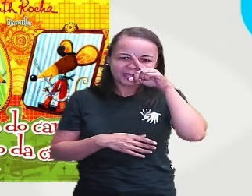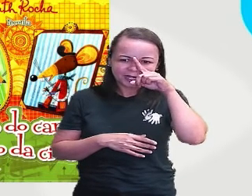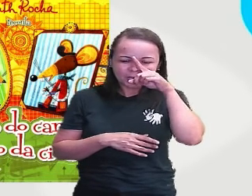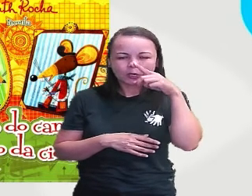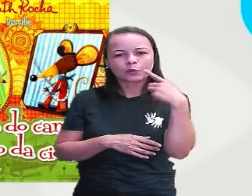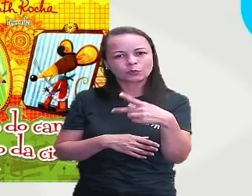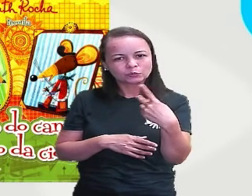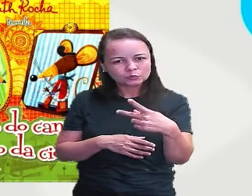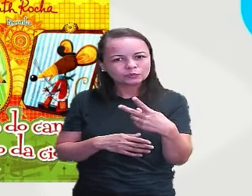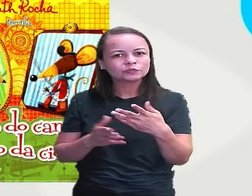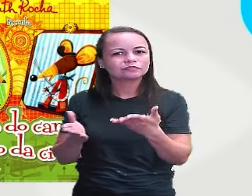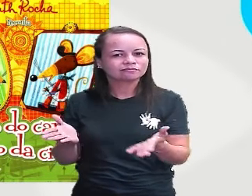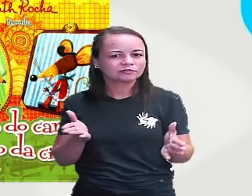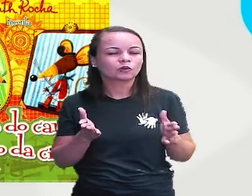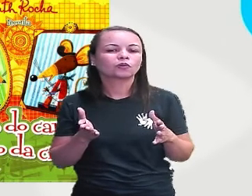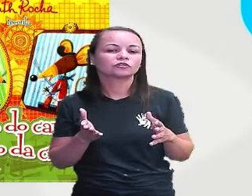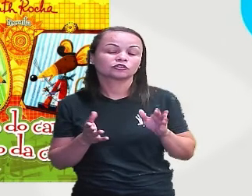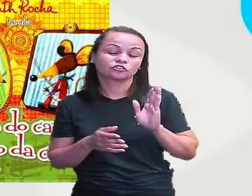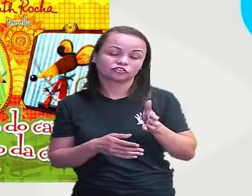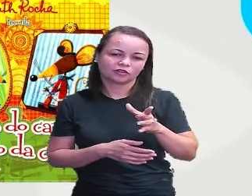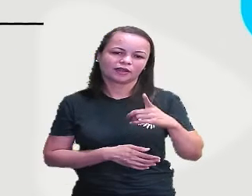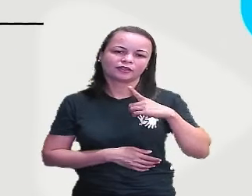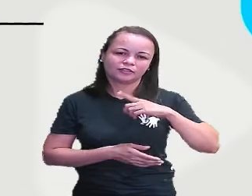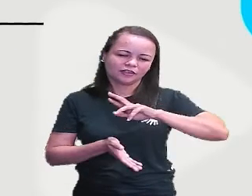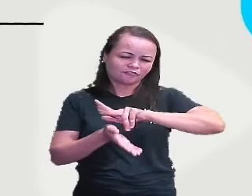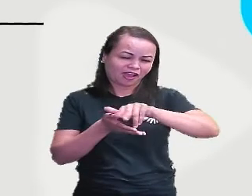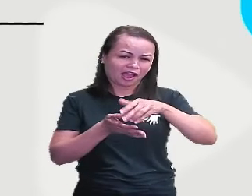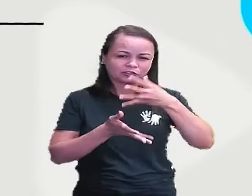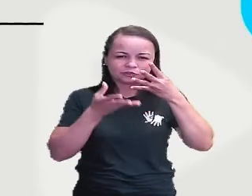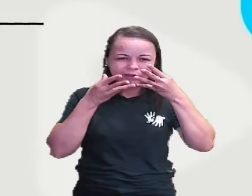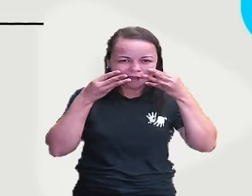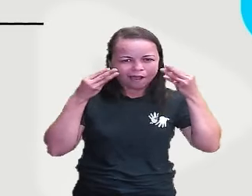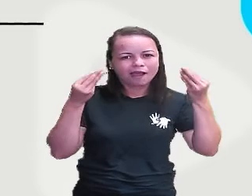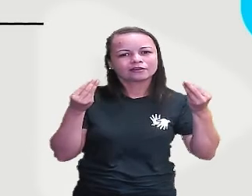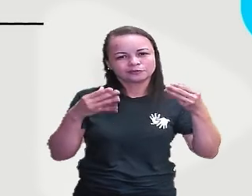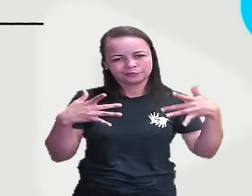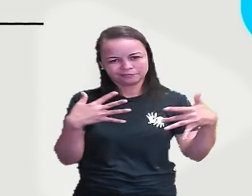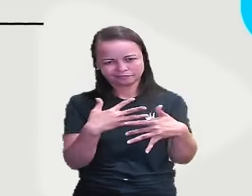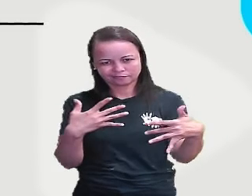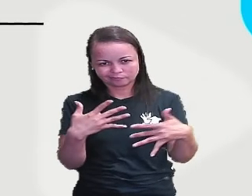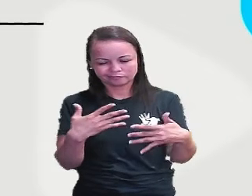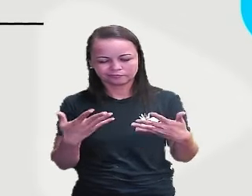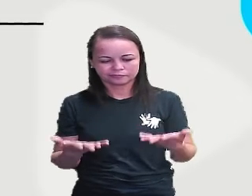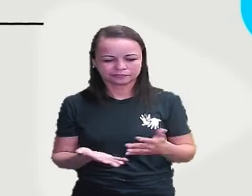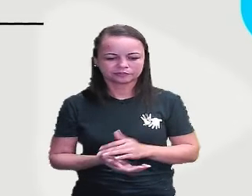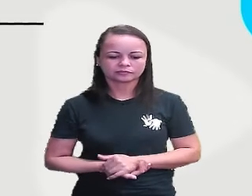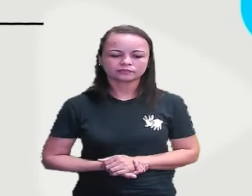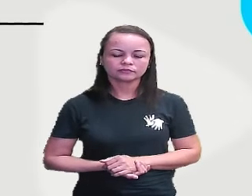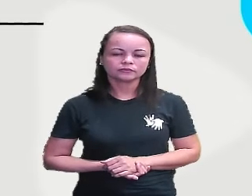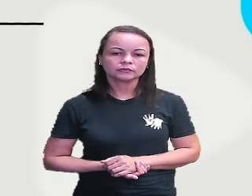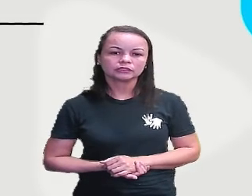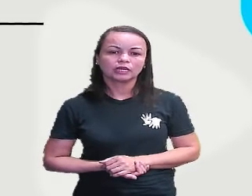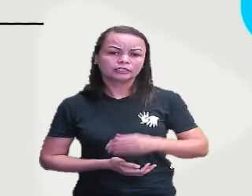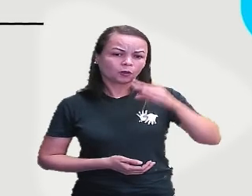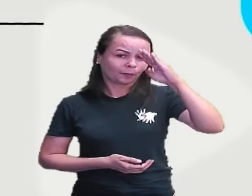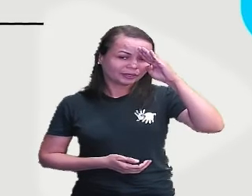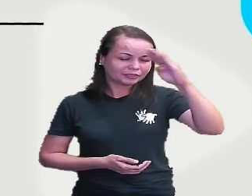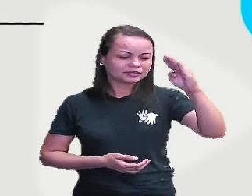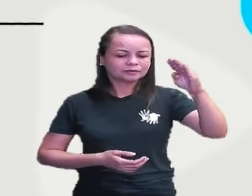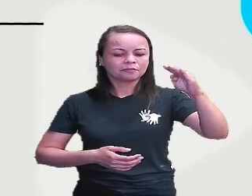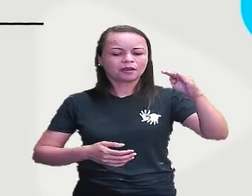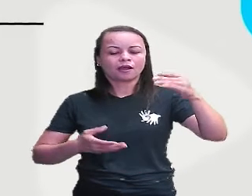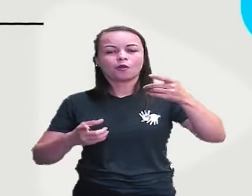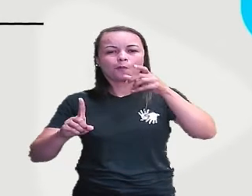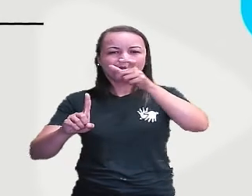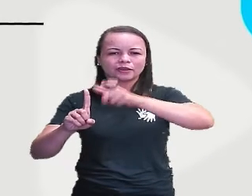passando por esse perigo todo, já que tinha tanto gato lá. Então vamos lá. Então quais são aí os personagens principais da fábula que a gente